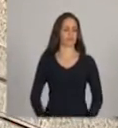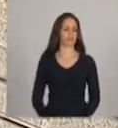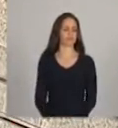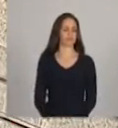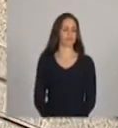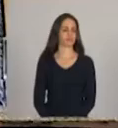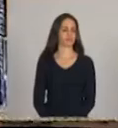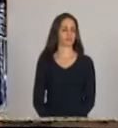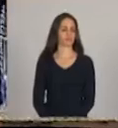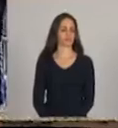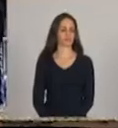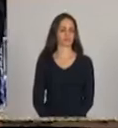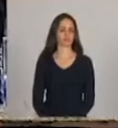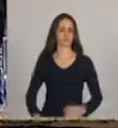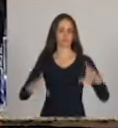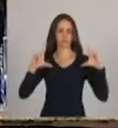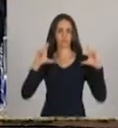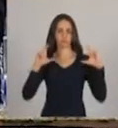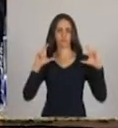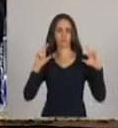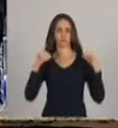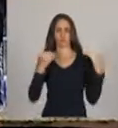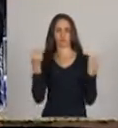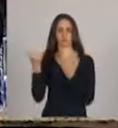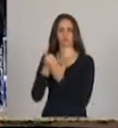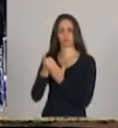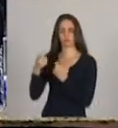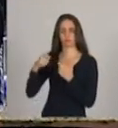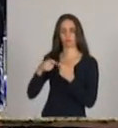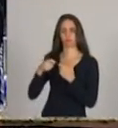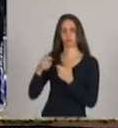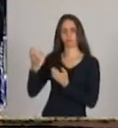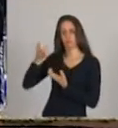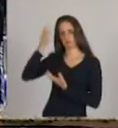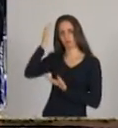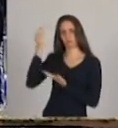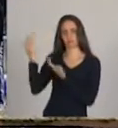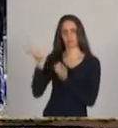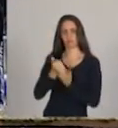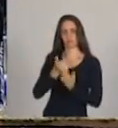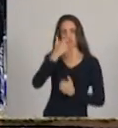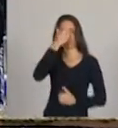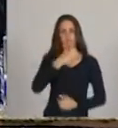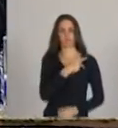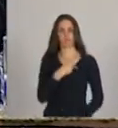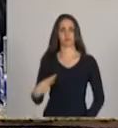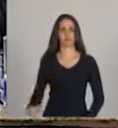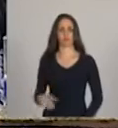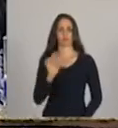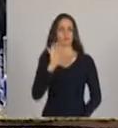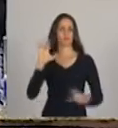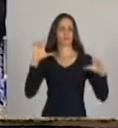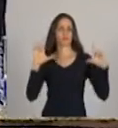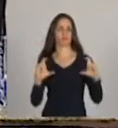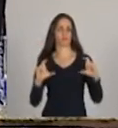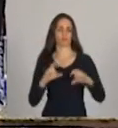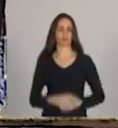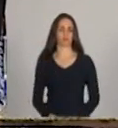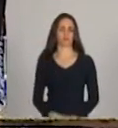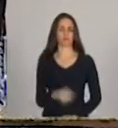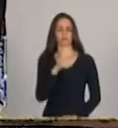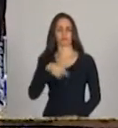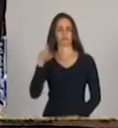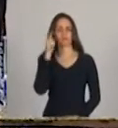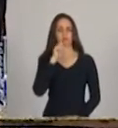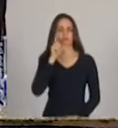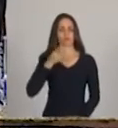É, nós vamos tirar a foto aí, depois eu passo a presidência para Vossa Excelência, deputado Arco. Tá? Só me tirar a foto para os deputados poderem